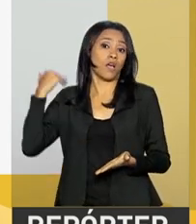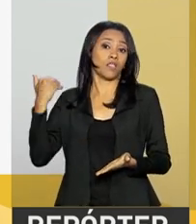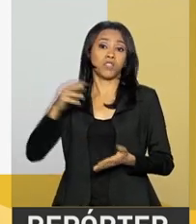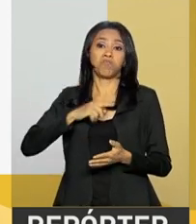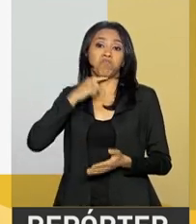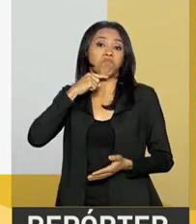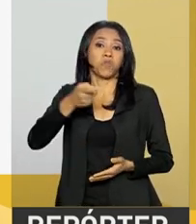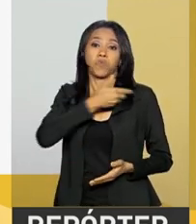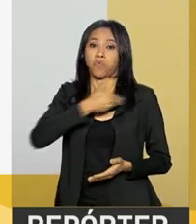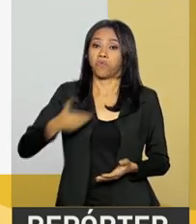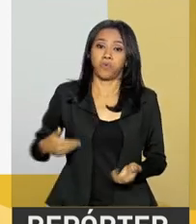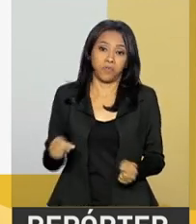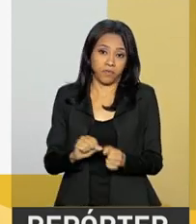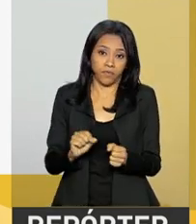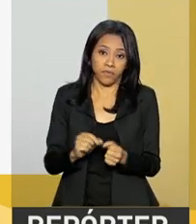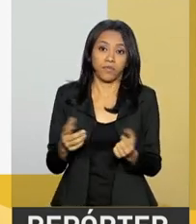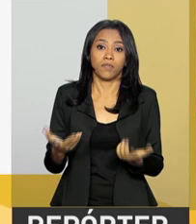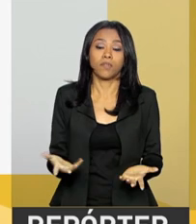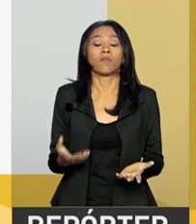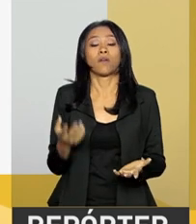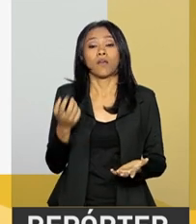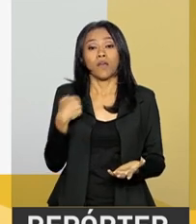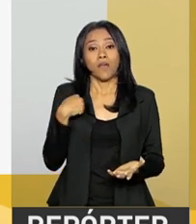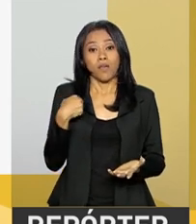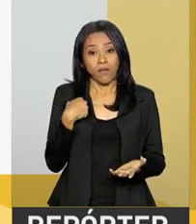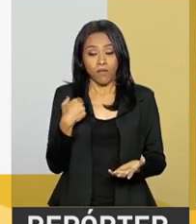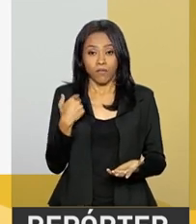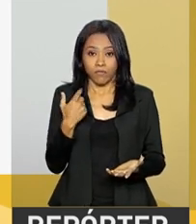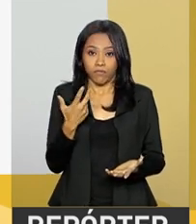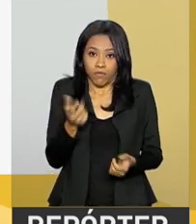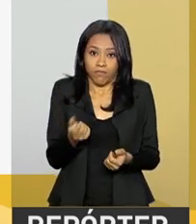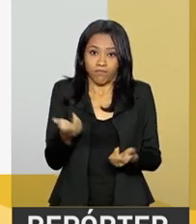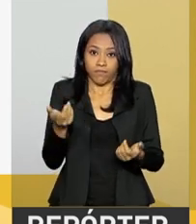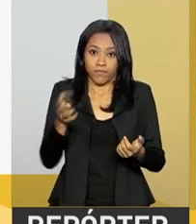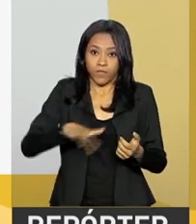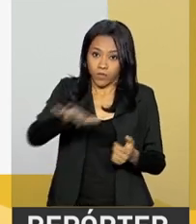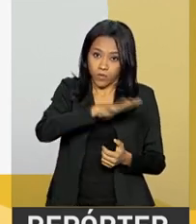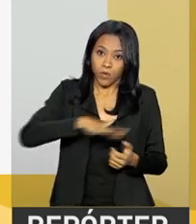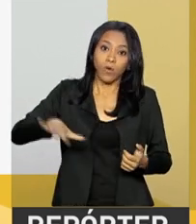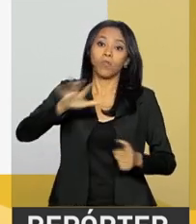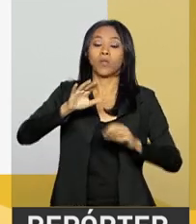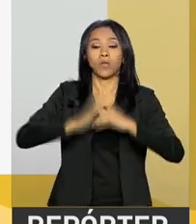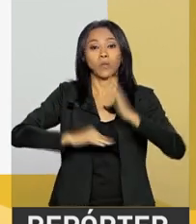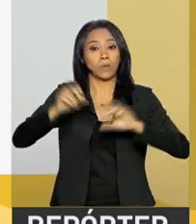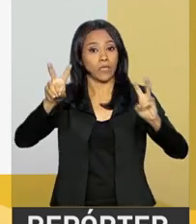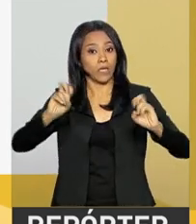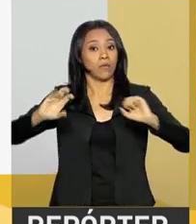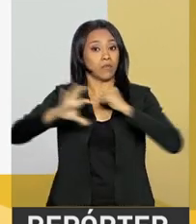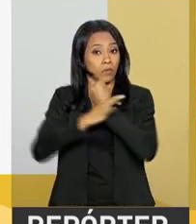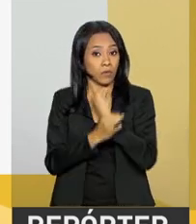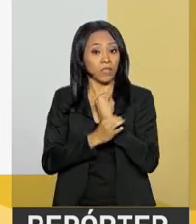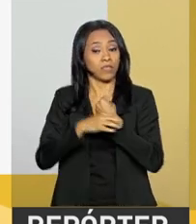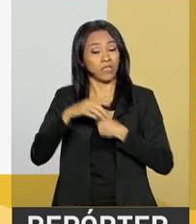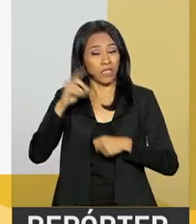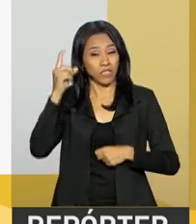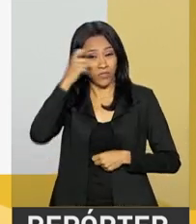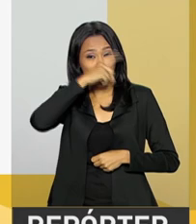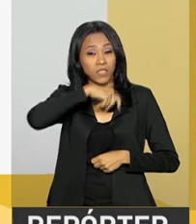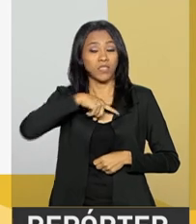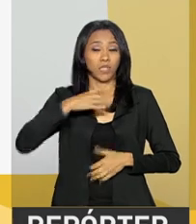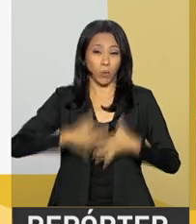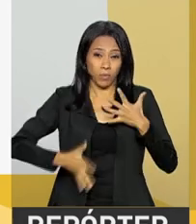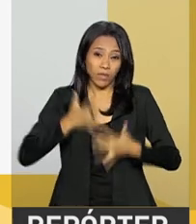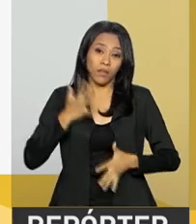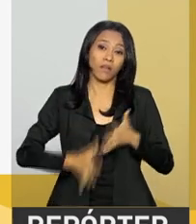é? Porque você diz assim: poxa, eu vou chamar a questão da segurança pública, que é uma questão delicada, complicada, difícil, né, para